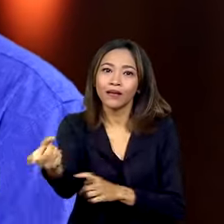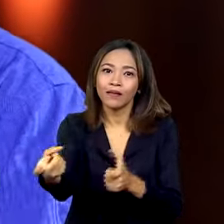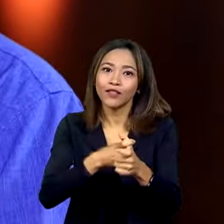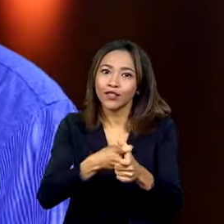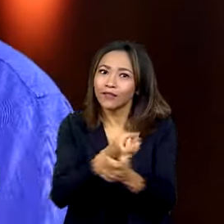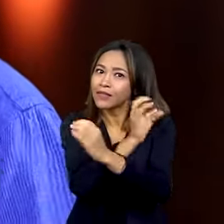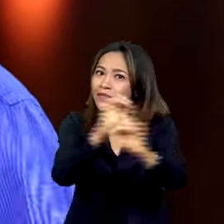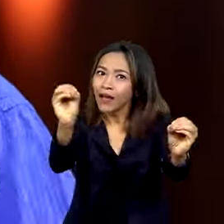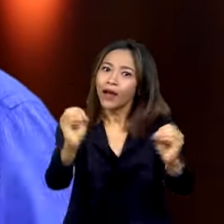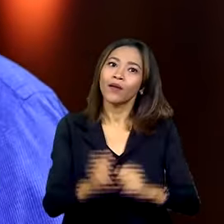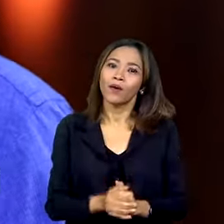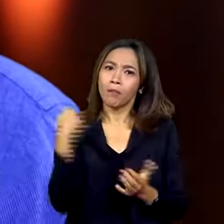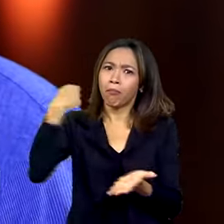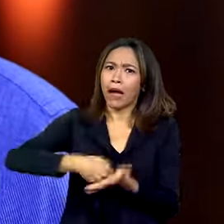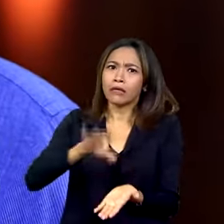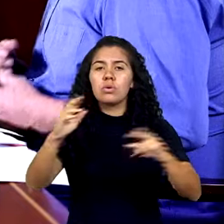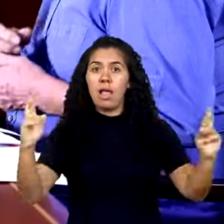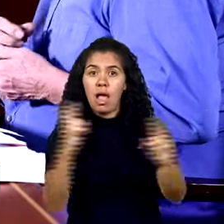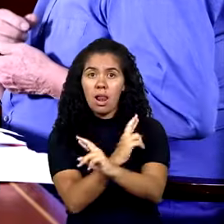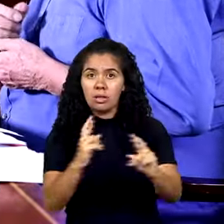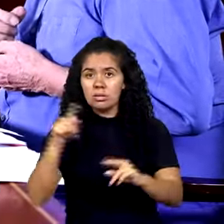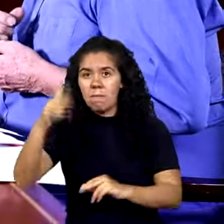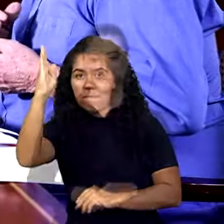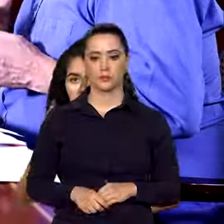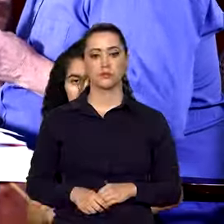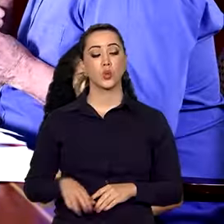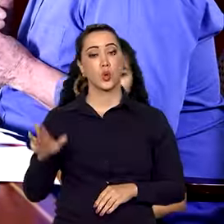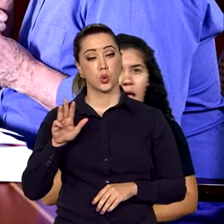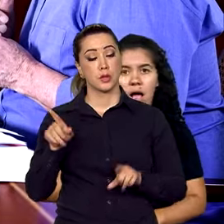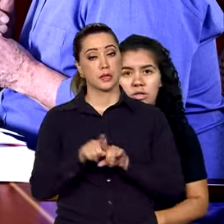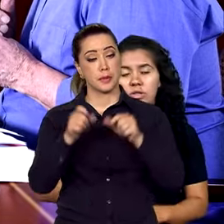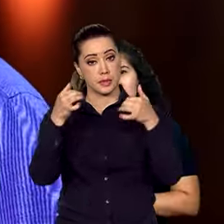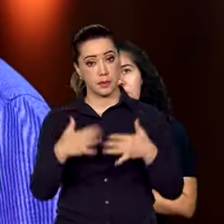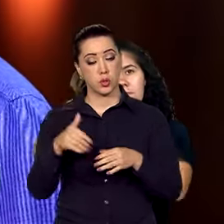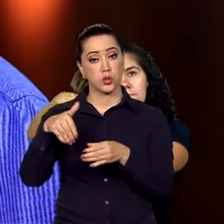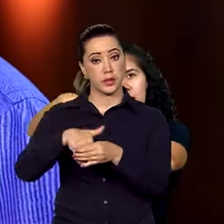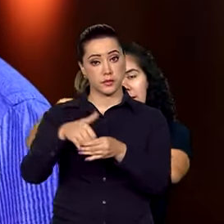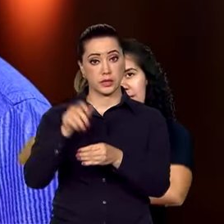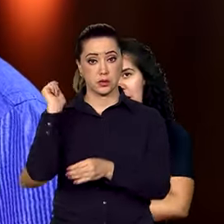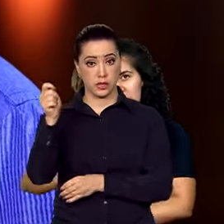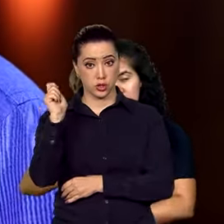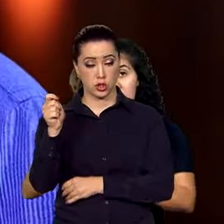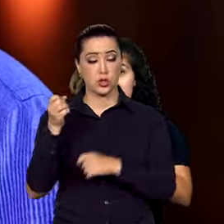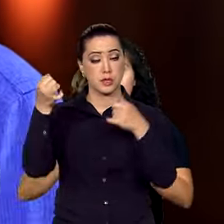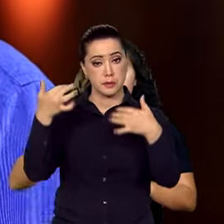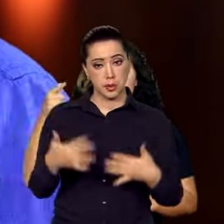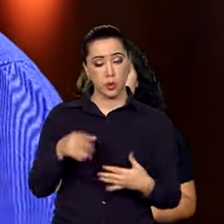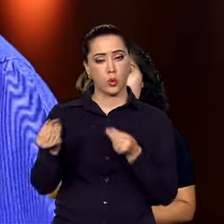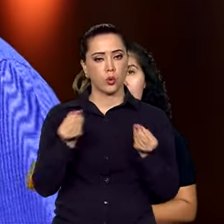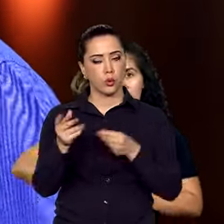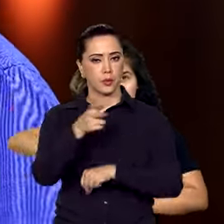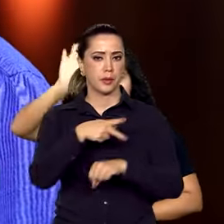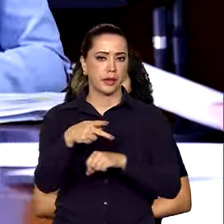do que deve. Não tenha vergonha. Lula também falou sobre as eleições na Argentina e explicou como